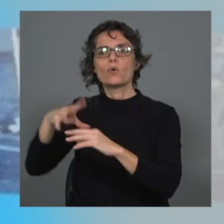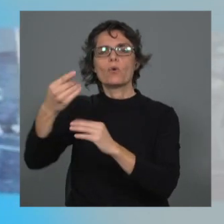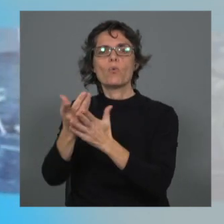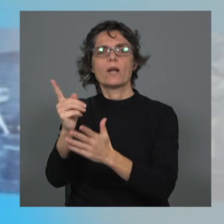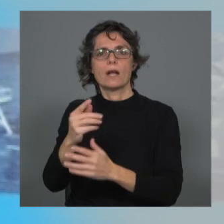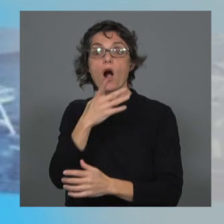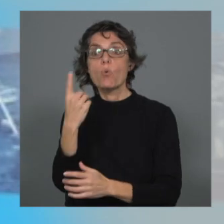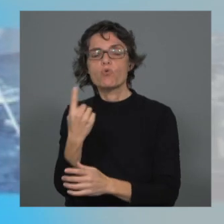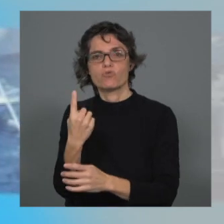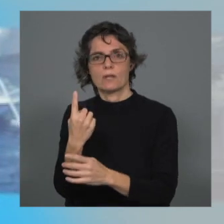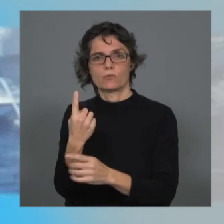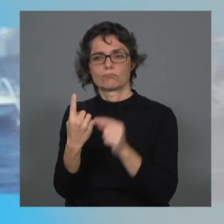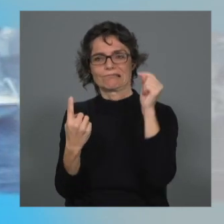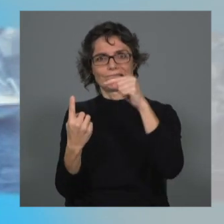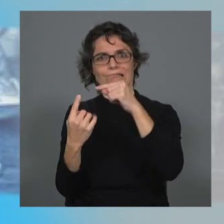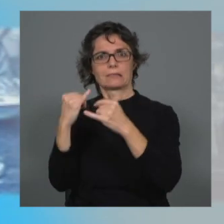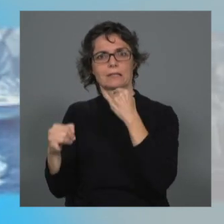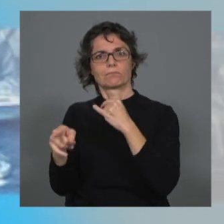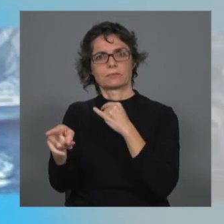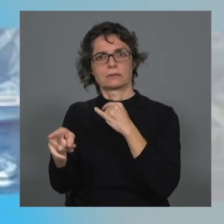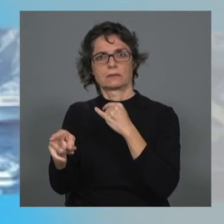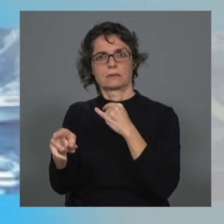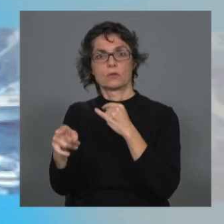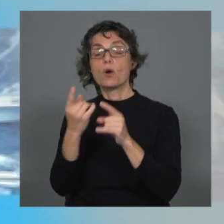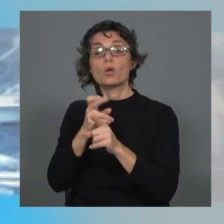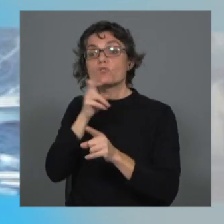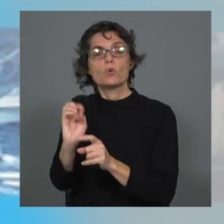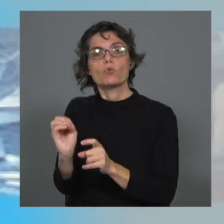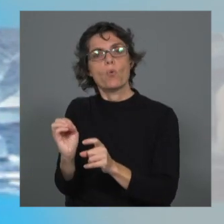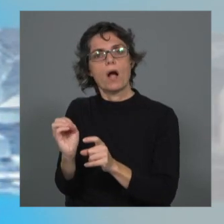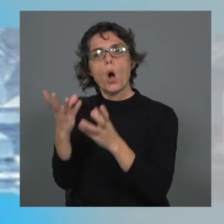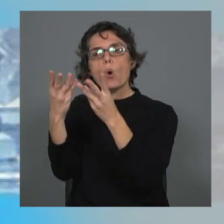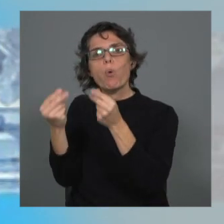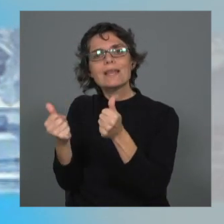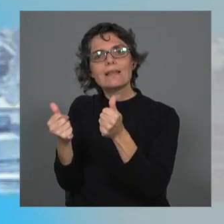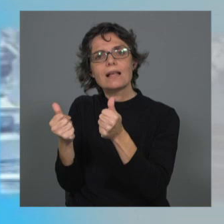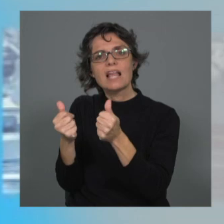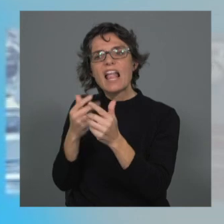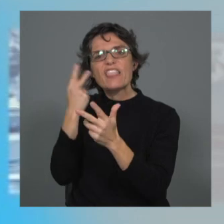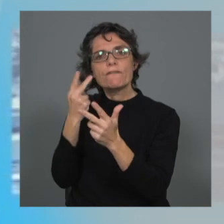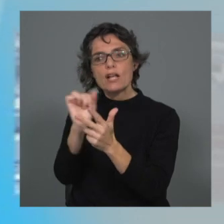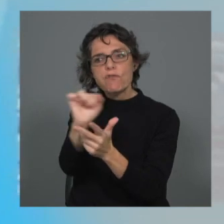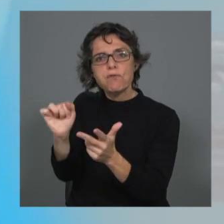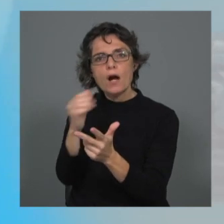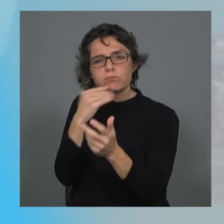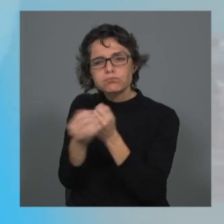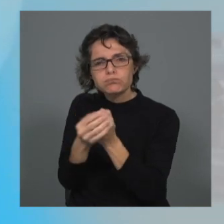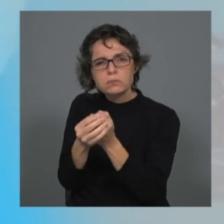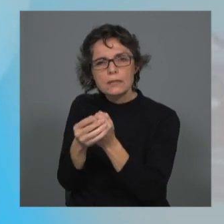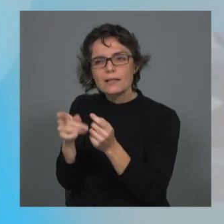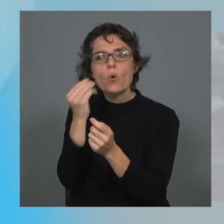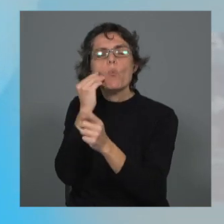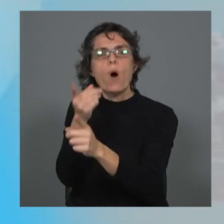termos de qualidade de vida relativamente às pessoas que vão atingir essas idades com esperança média de